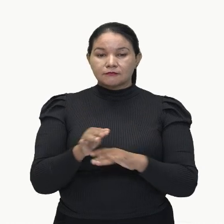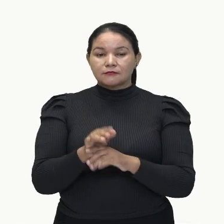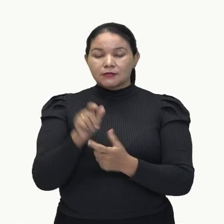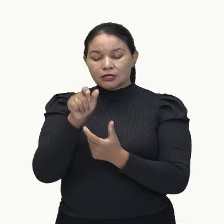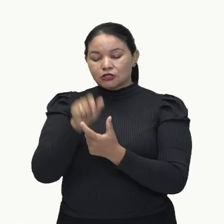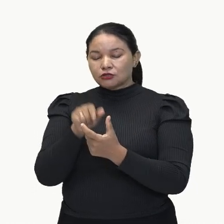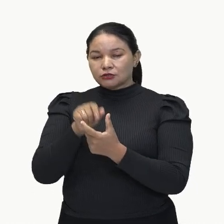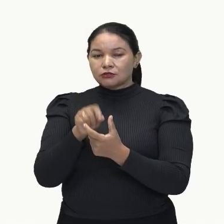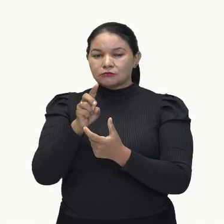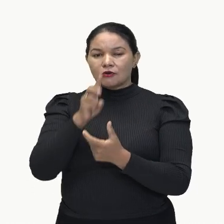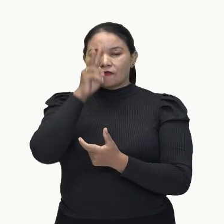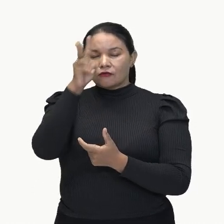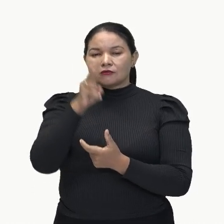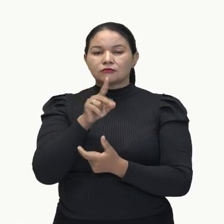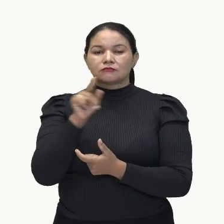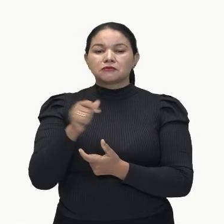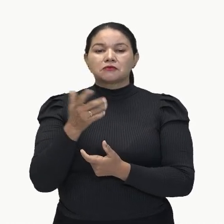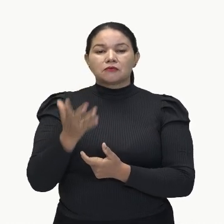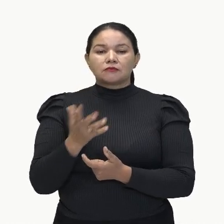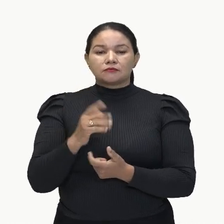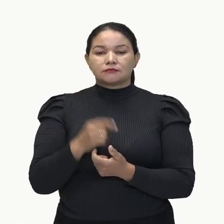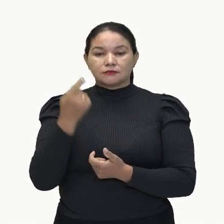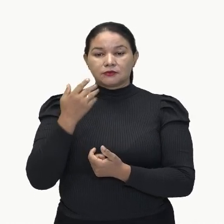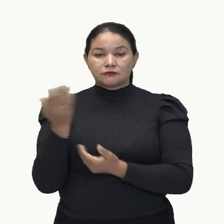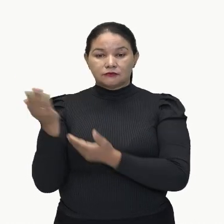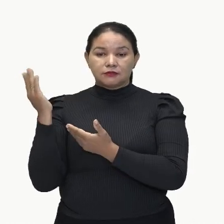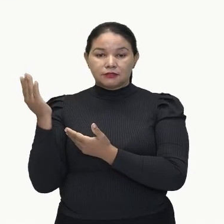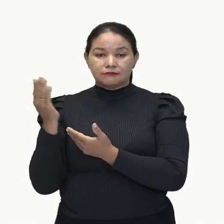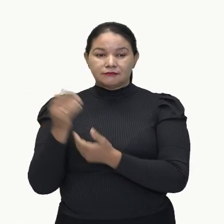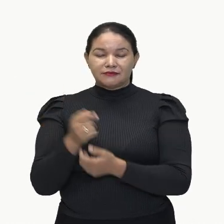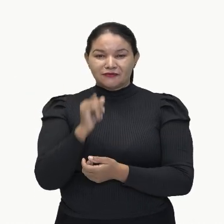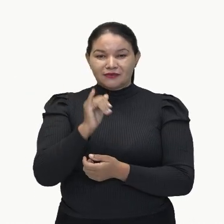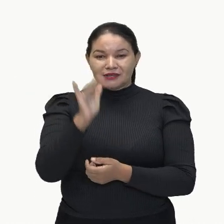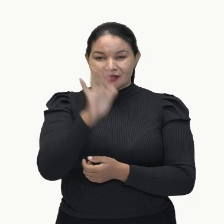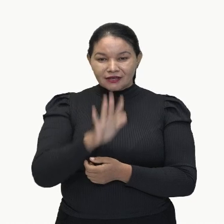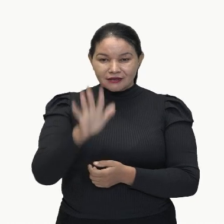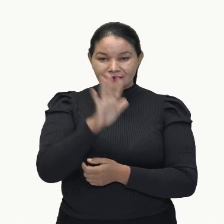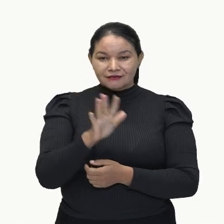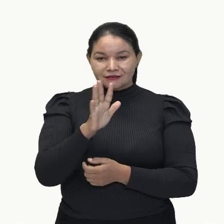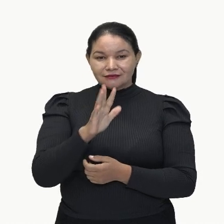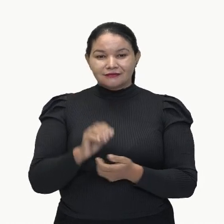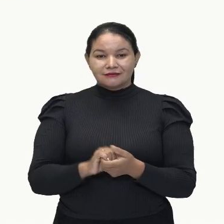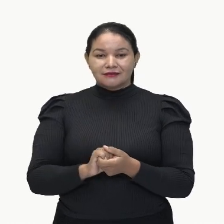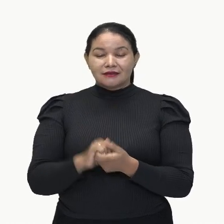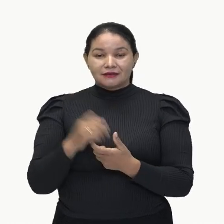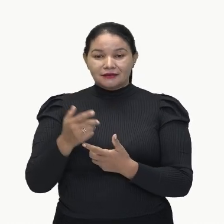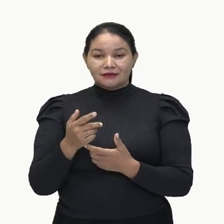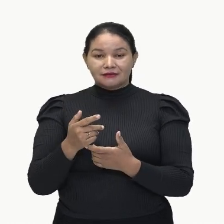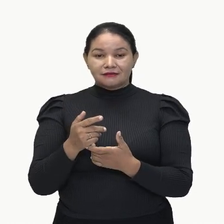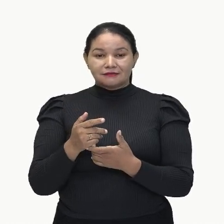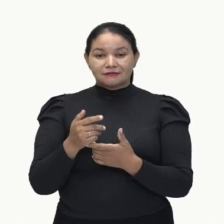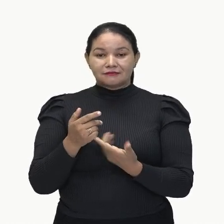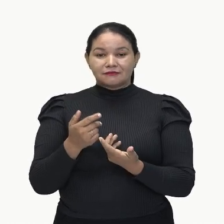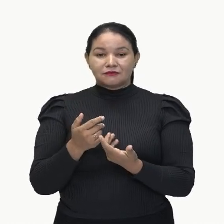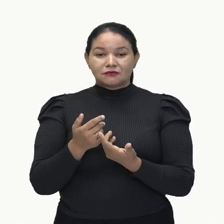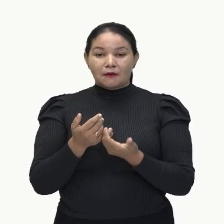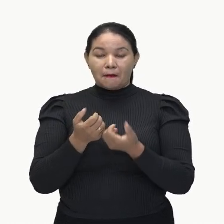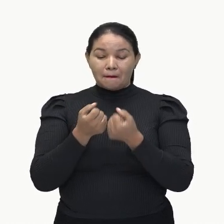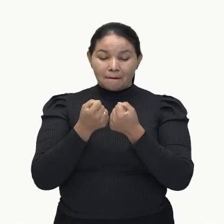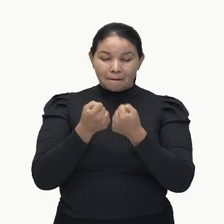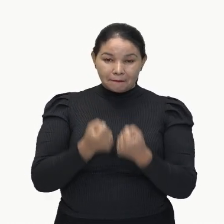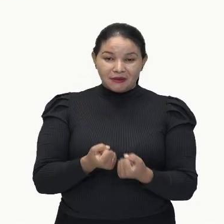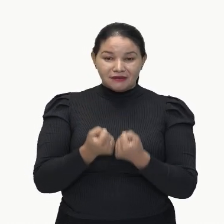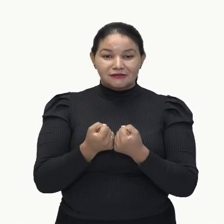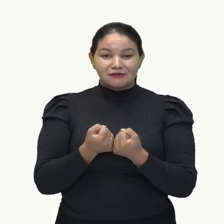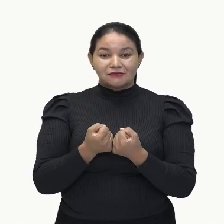estar fazendo essa pergunta olha aqui a imagem que legal aquele que tiver mais peso tem mais força